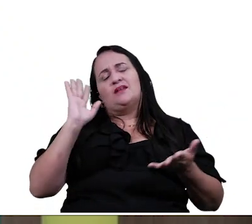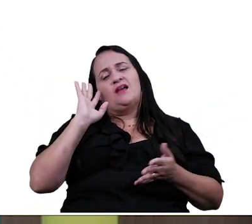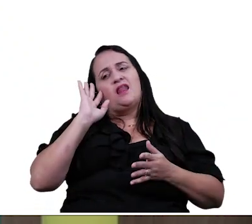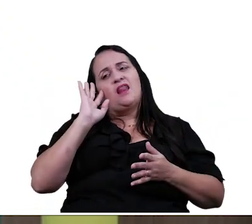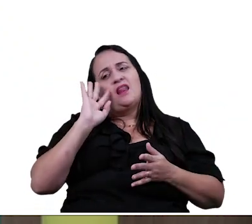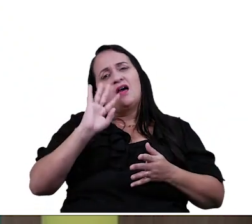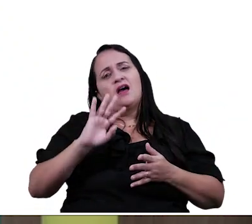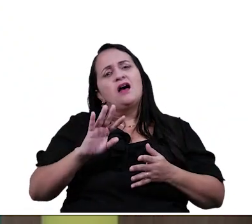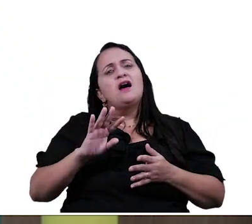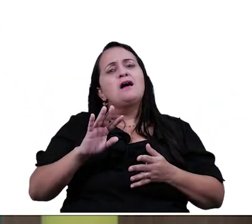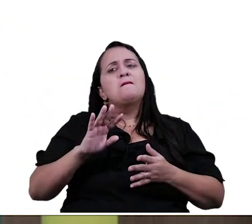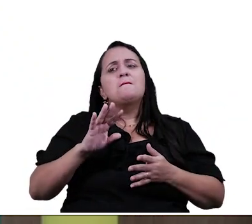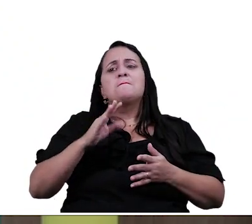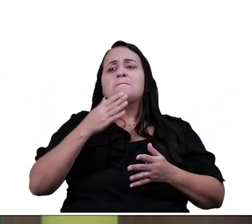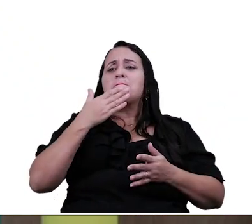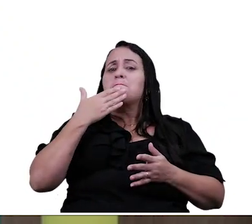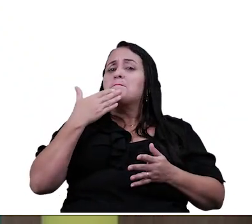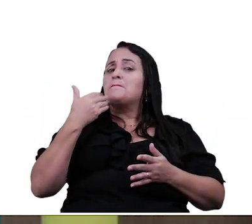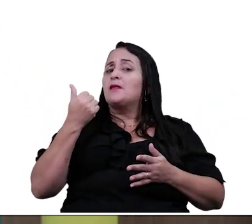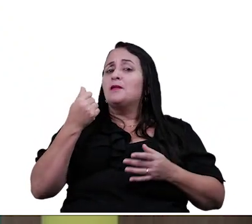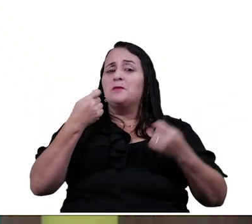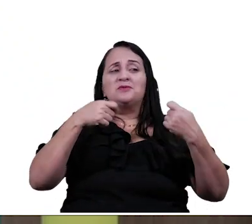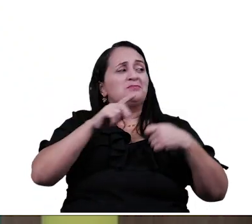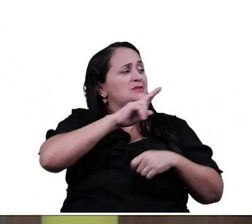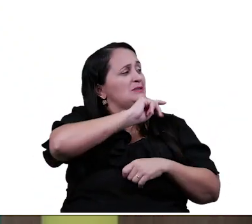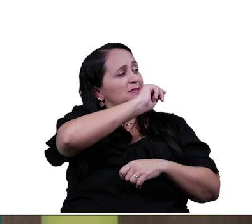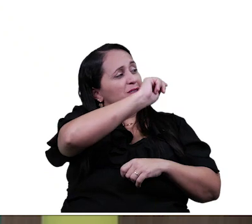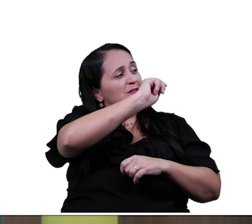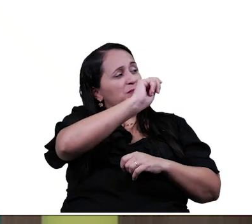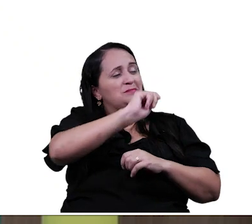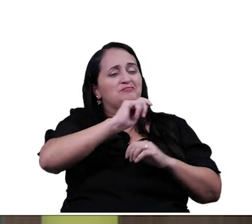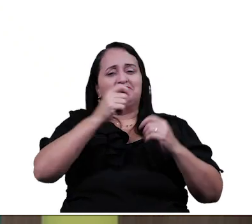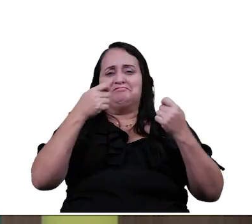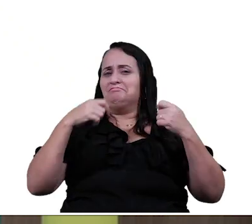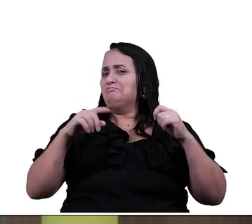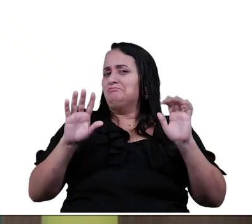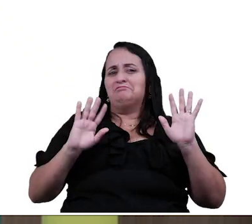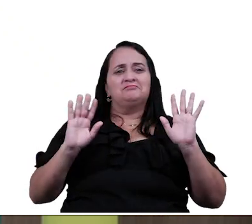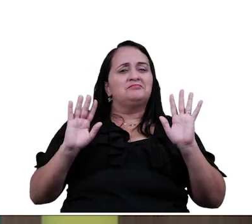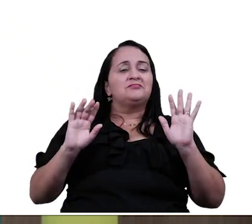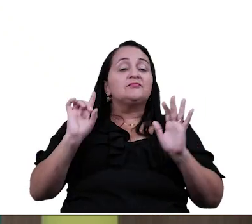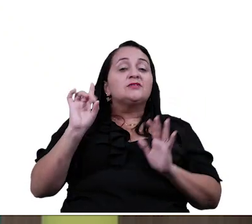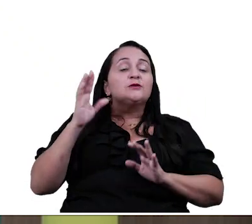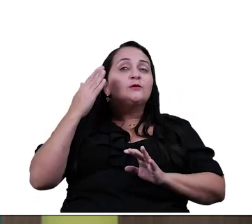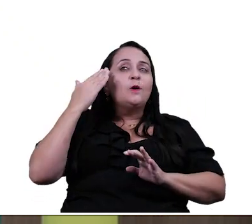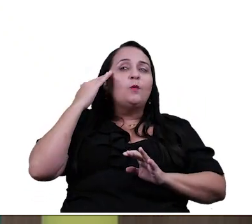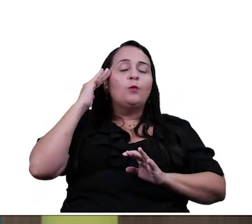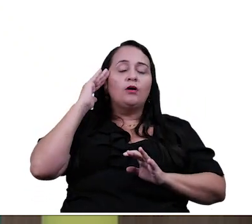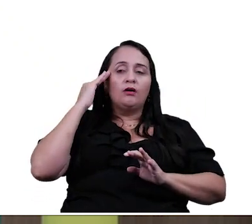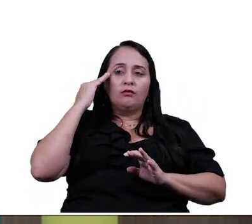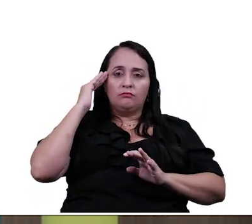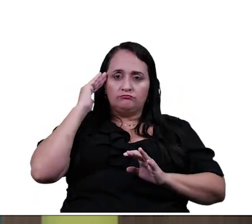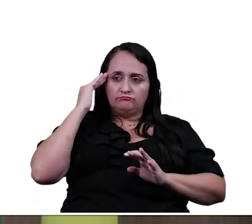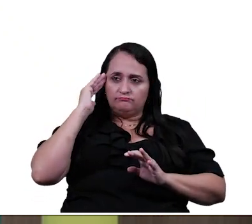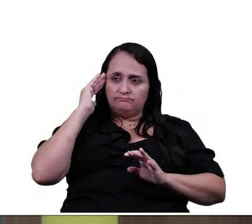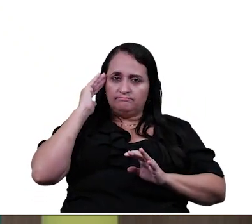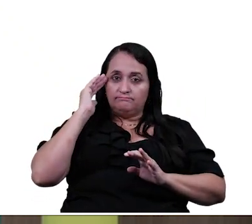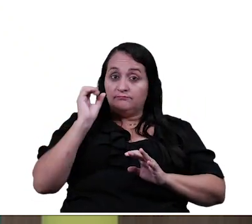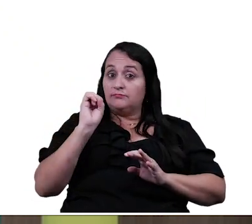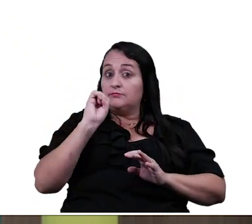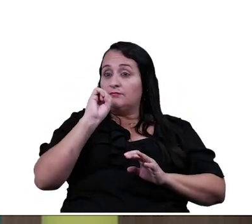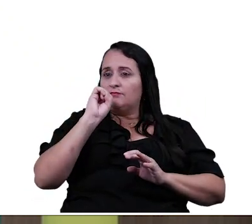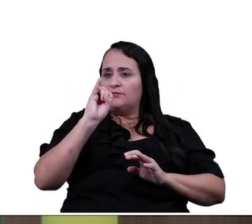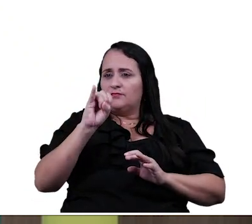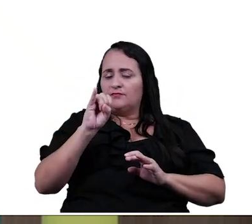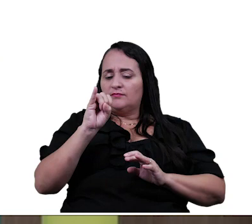de dúvidas, olha que a gente nem usou o quadro para fazer conta. Foi só uma questão de entendimento.